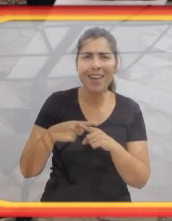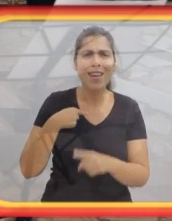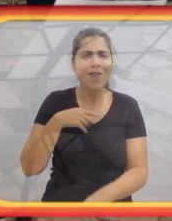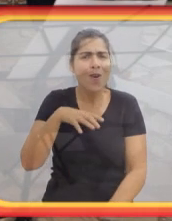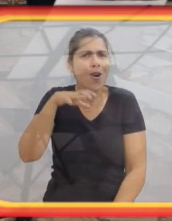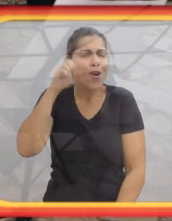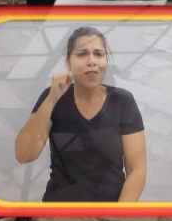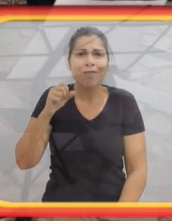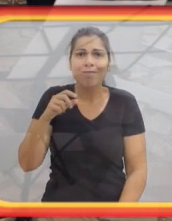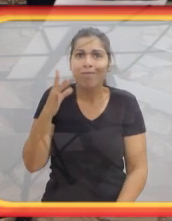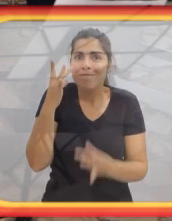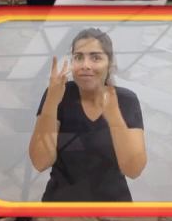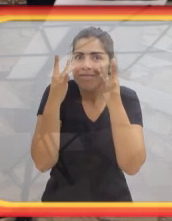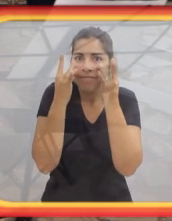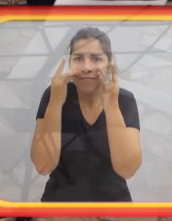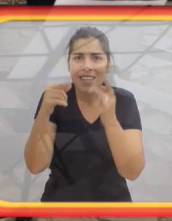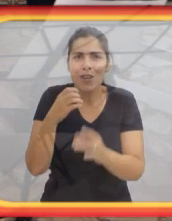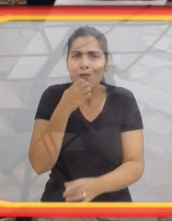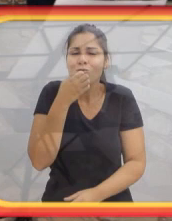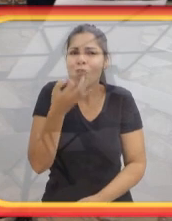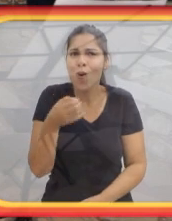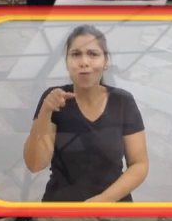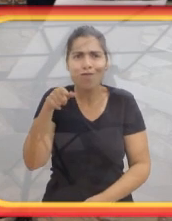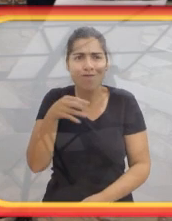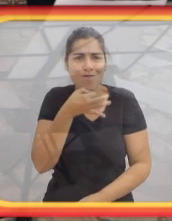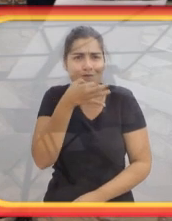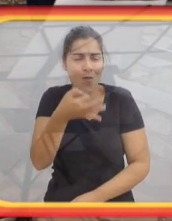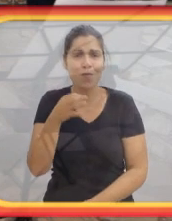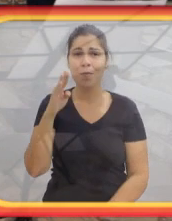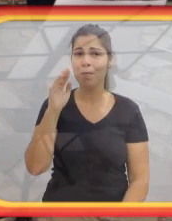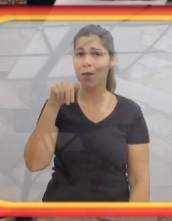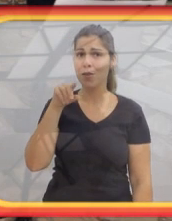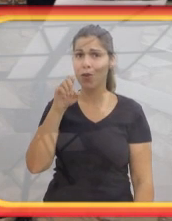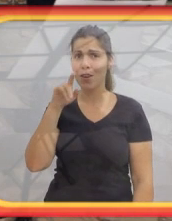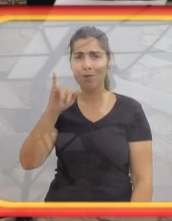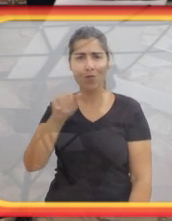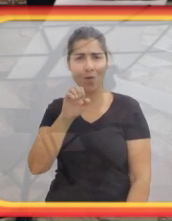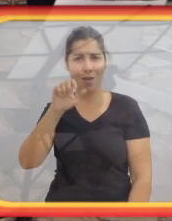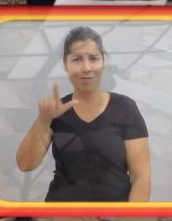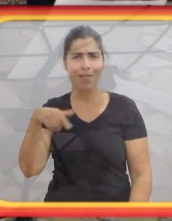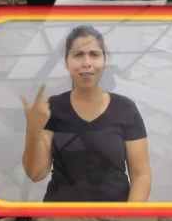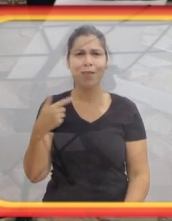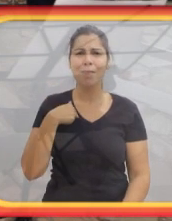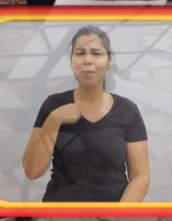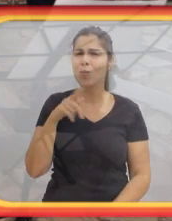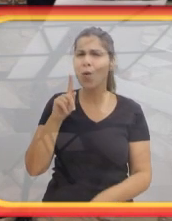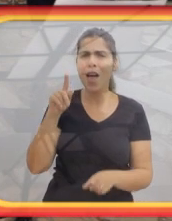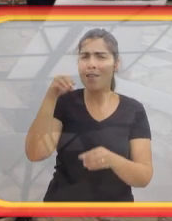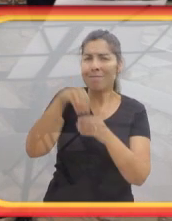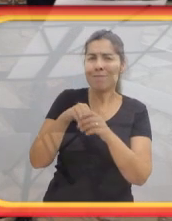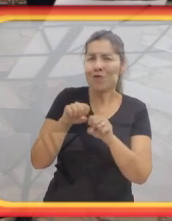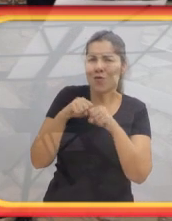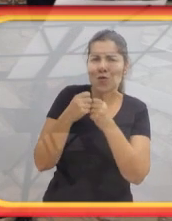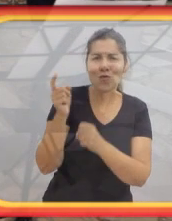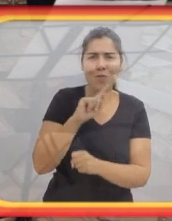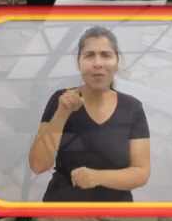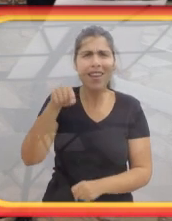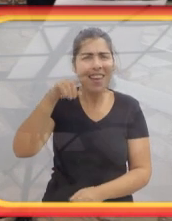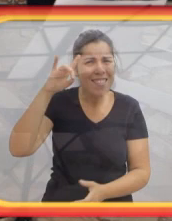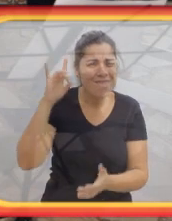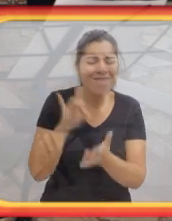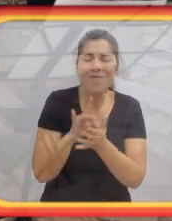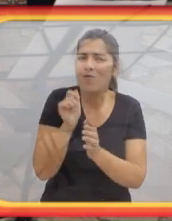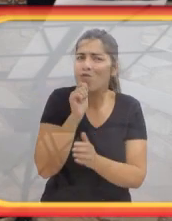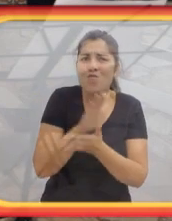bandolim do Joel, que não era um truque de estúdio, que não era uma coisa